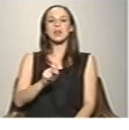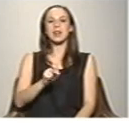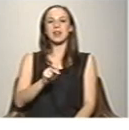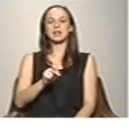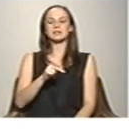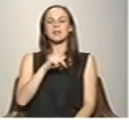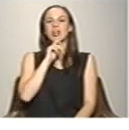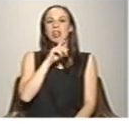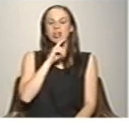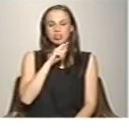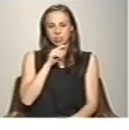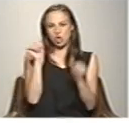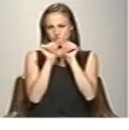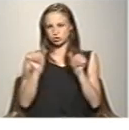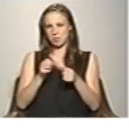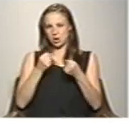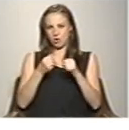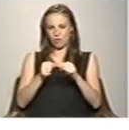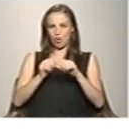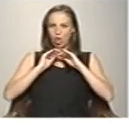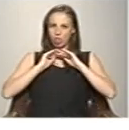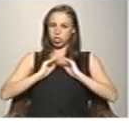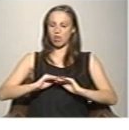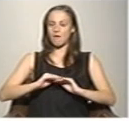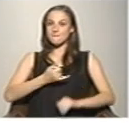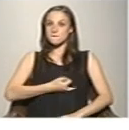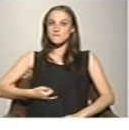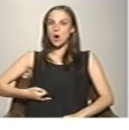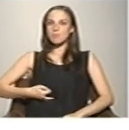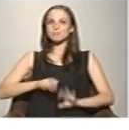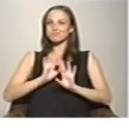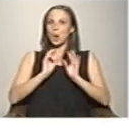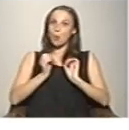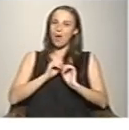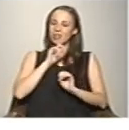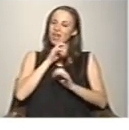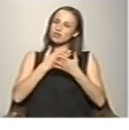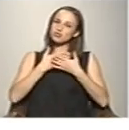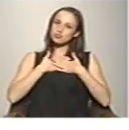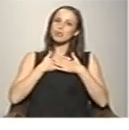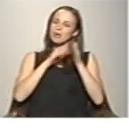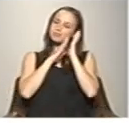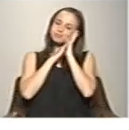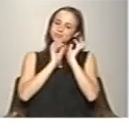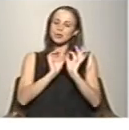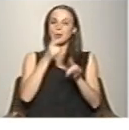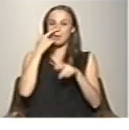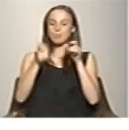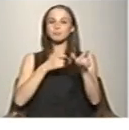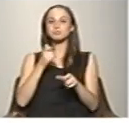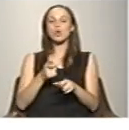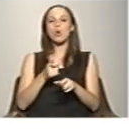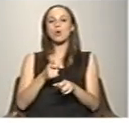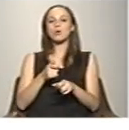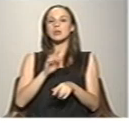que atua ao nível do sistema nervoso, diminui a fome noturna e favorece o sono. Portanto, é aconselhável mesmo para aquelas pessoas que estão a